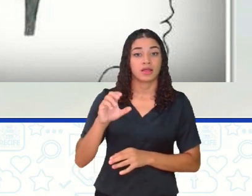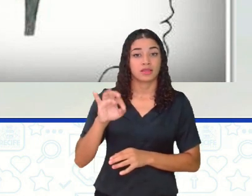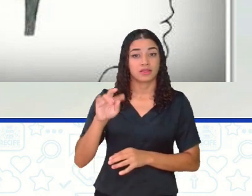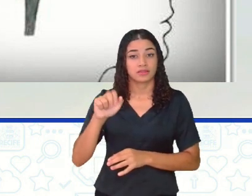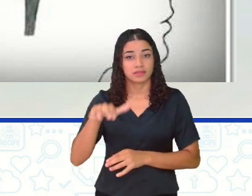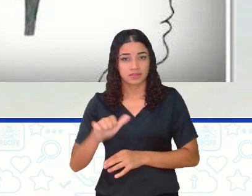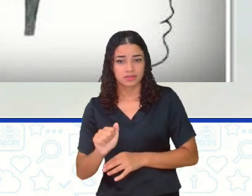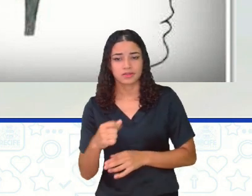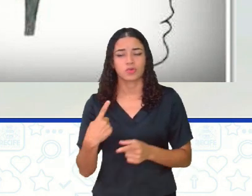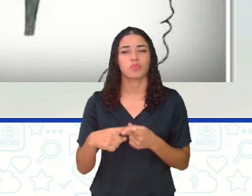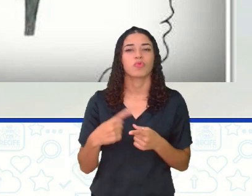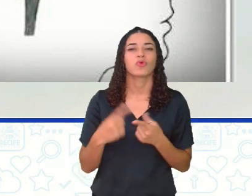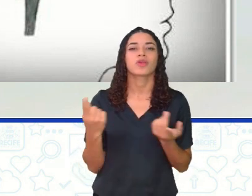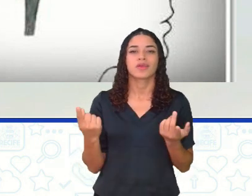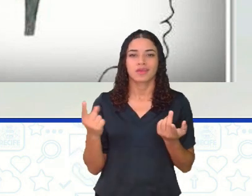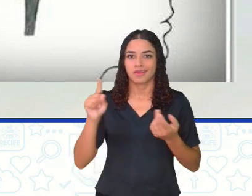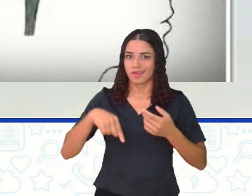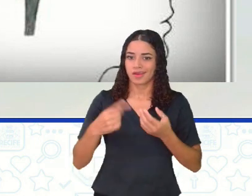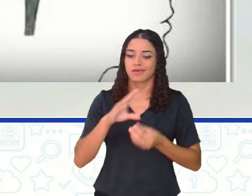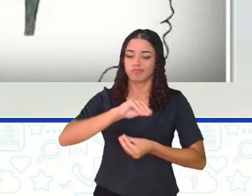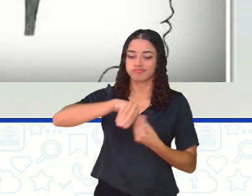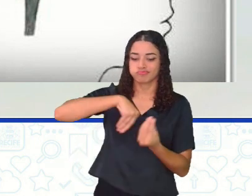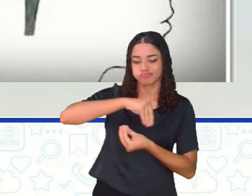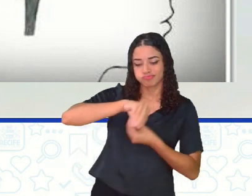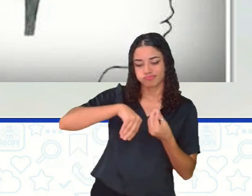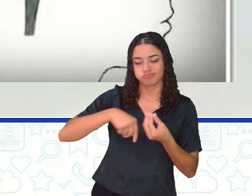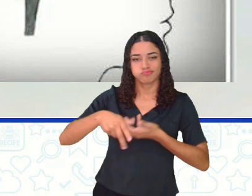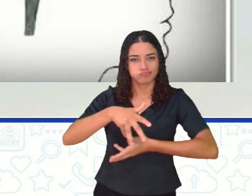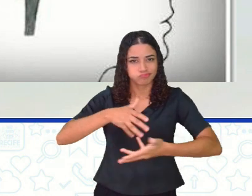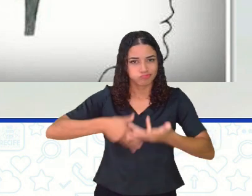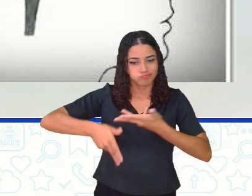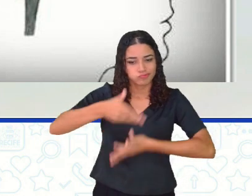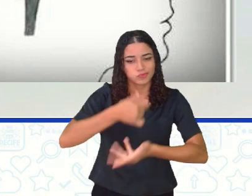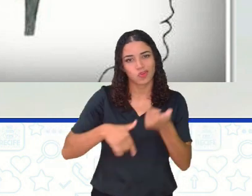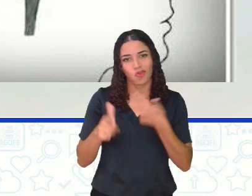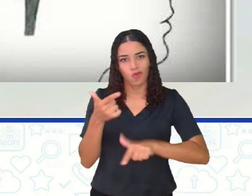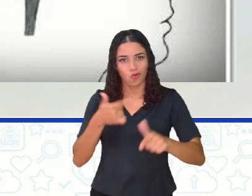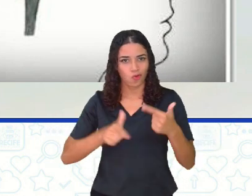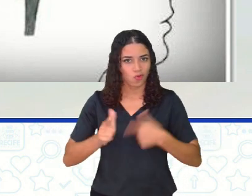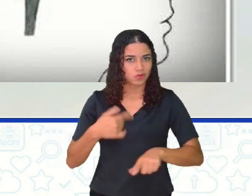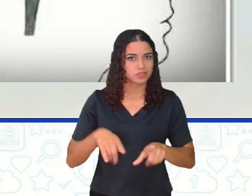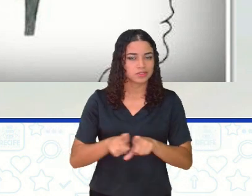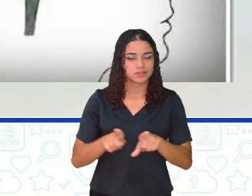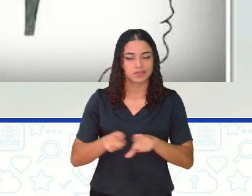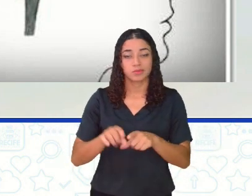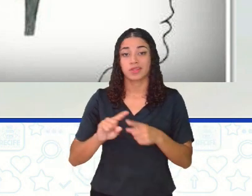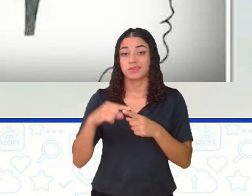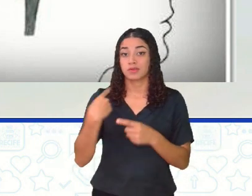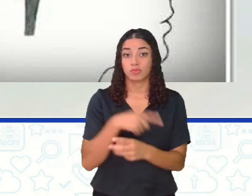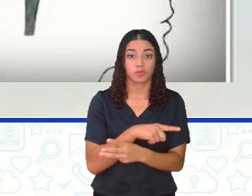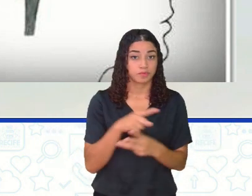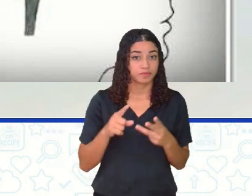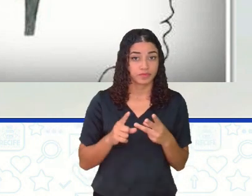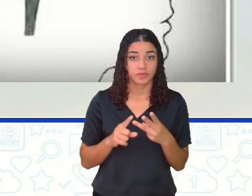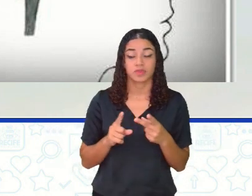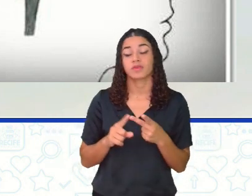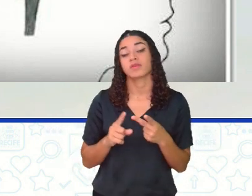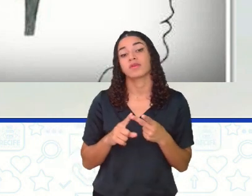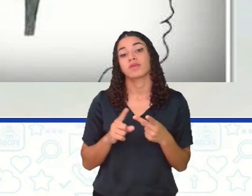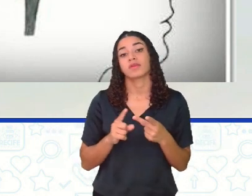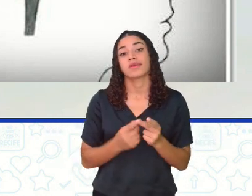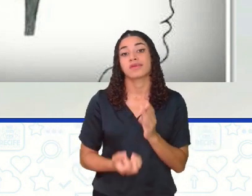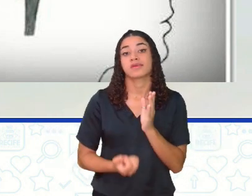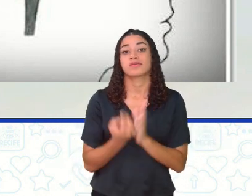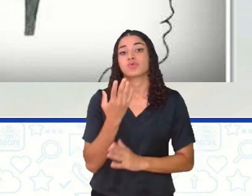que ela é chamada de mestra. Olha como ela está interagindo aí em várias outras glândulas. Depois temos, produz o hormônio